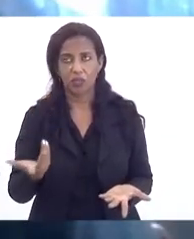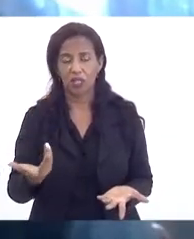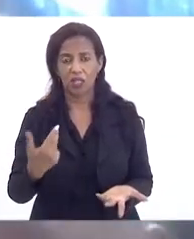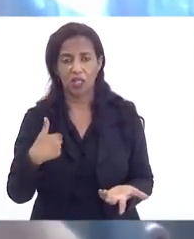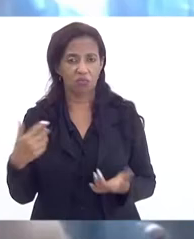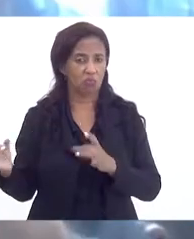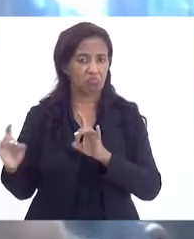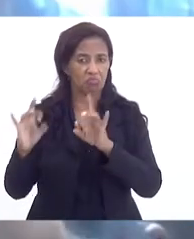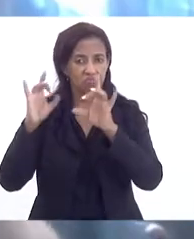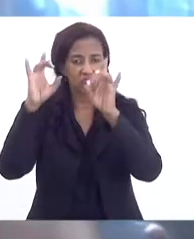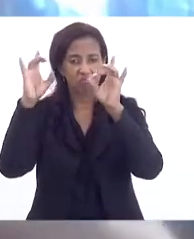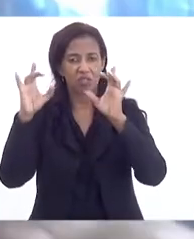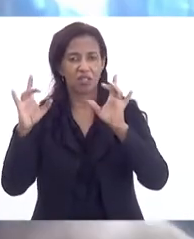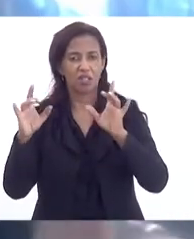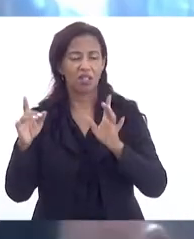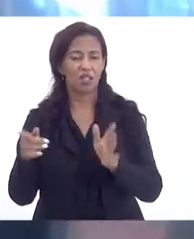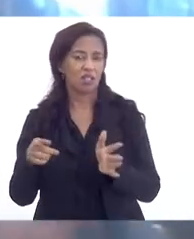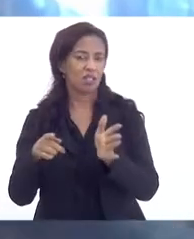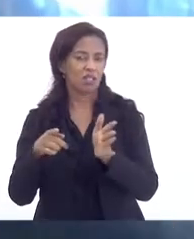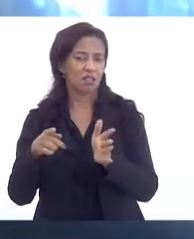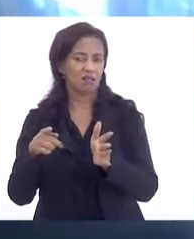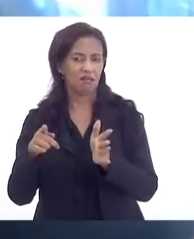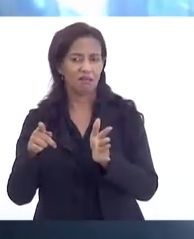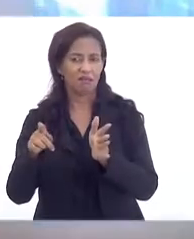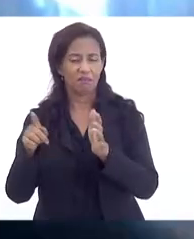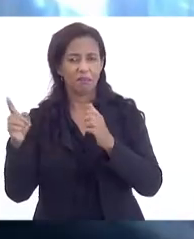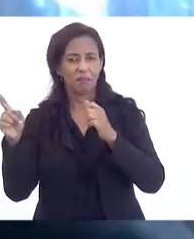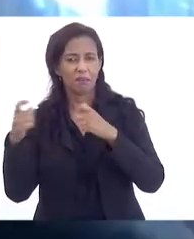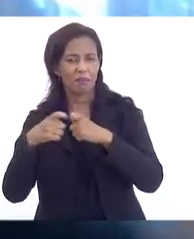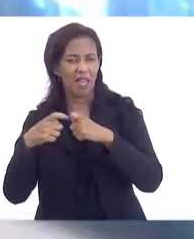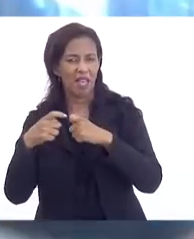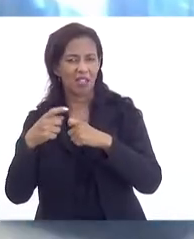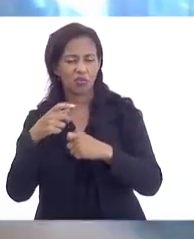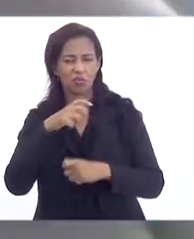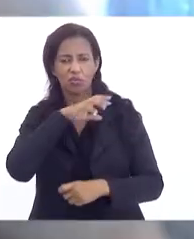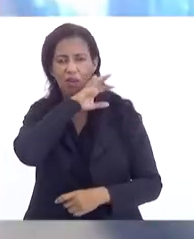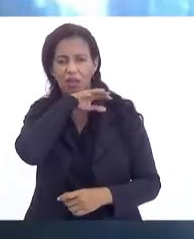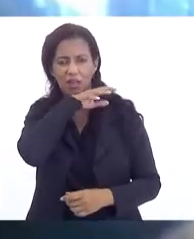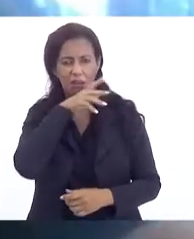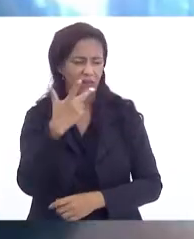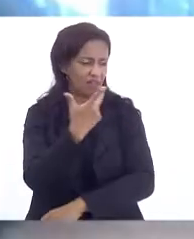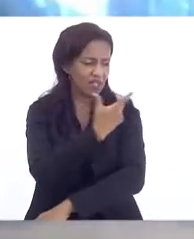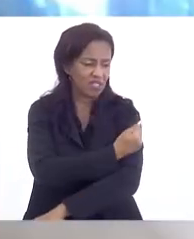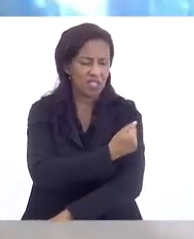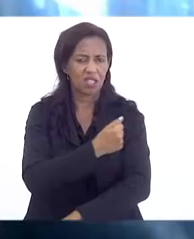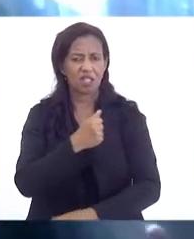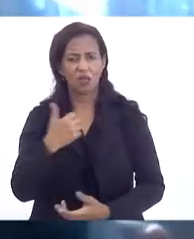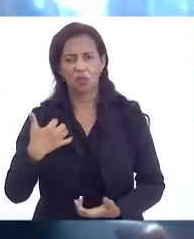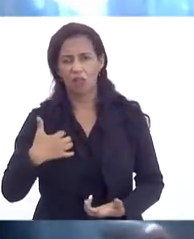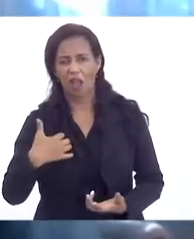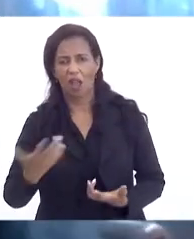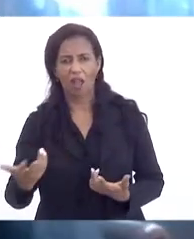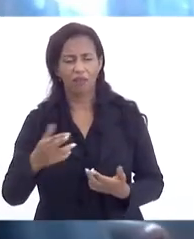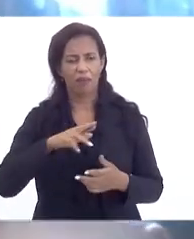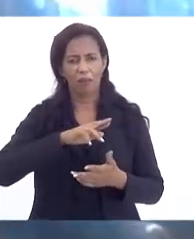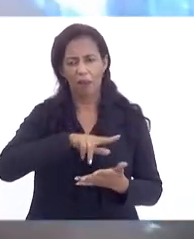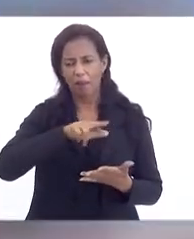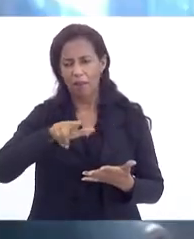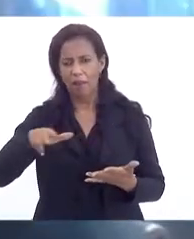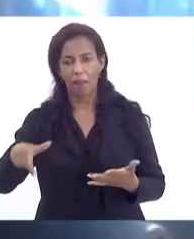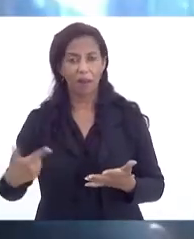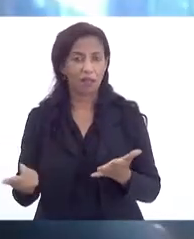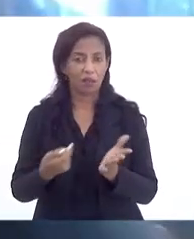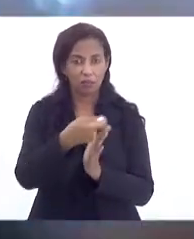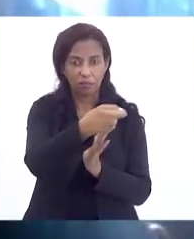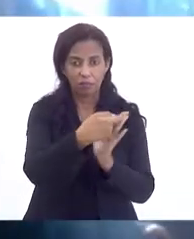não sou especialista na veterinária, mas sei lá, vacina contra a raiva, vacina contra não sei quanto. Então, todos os animais têm que ter. Então, a